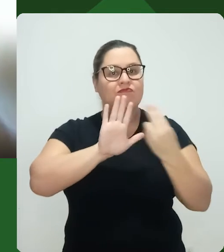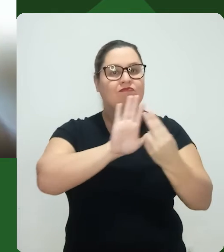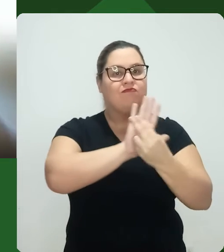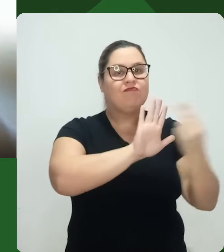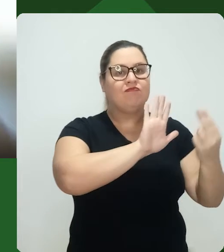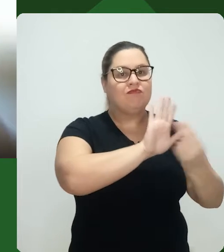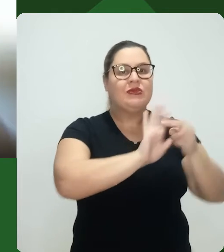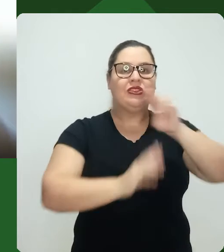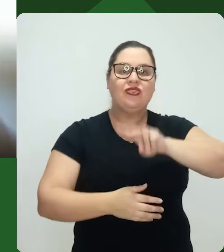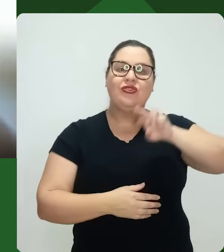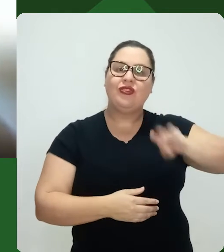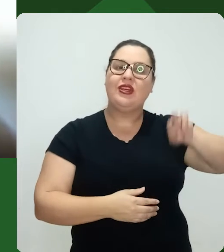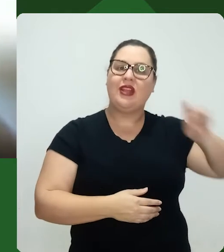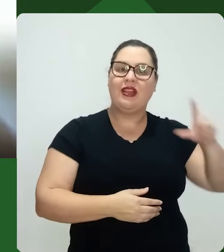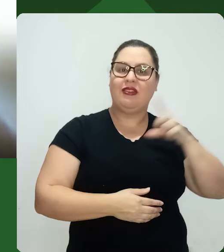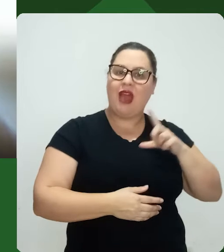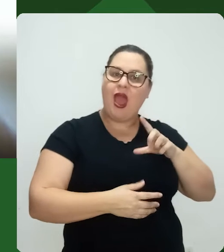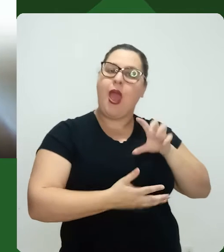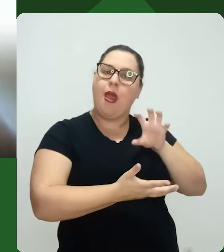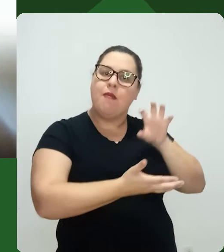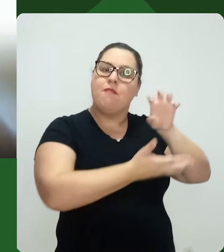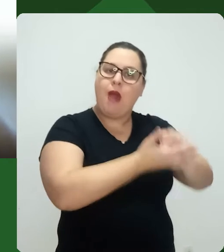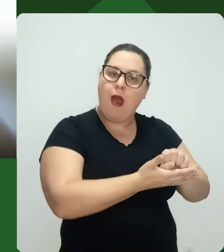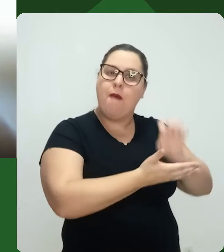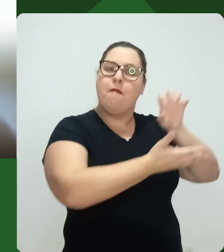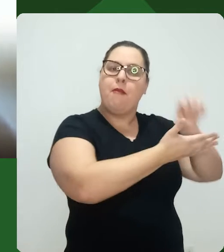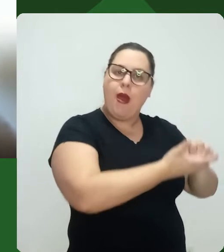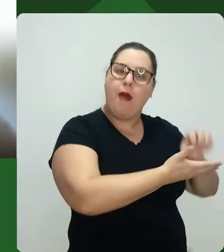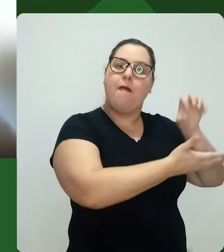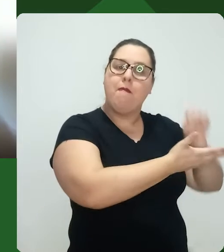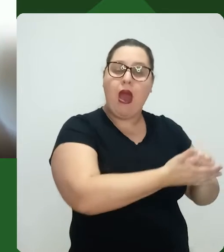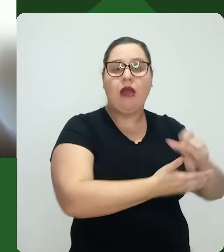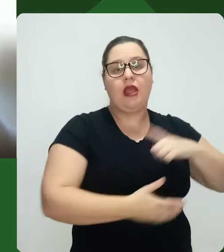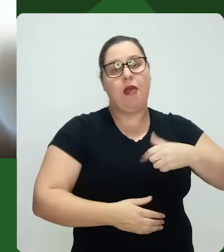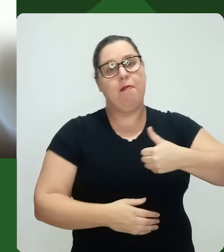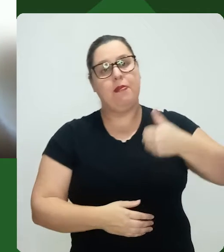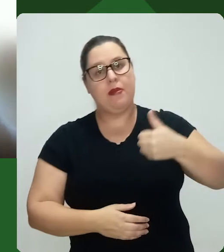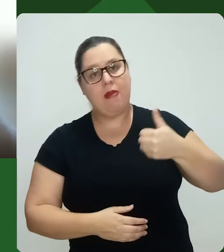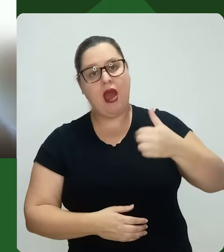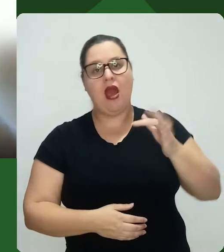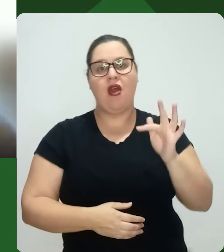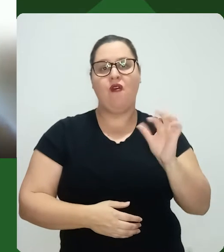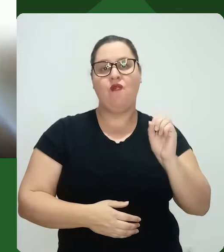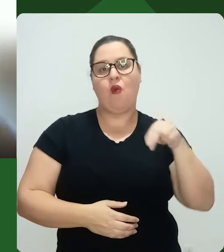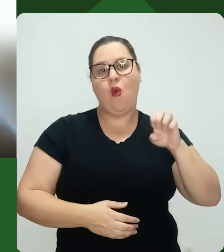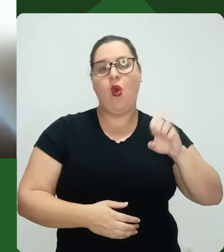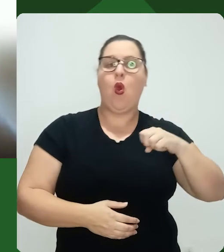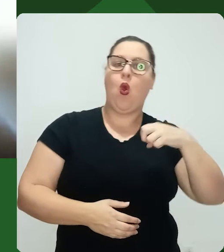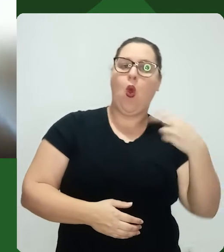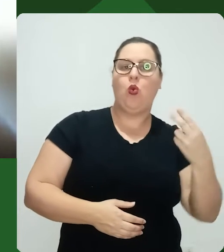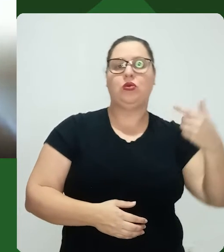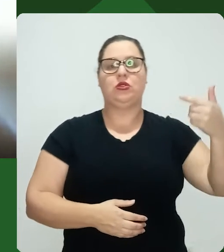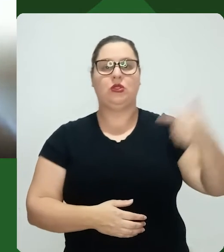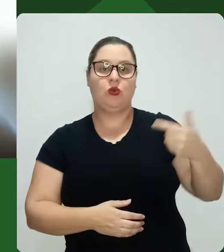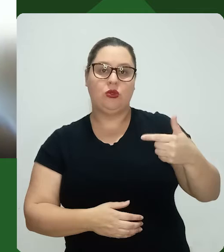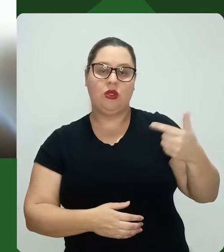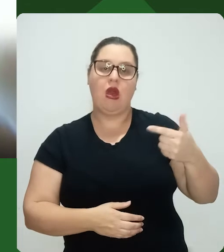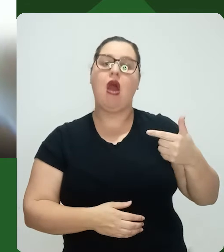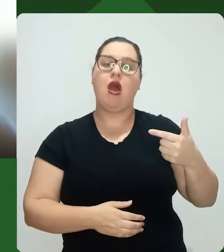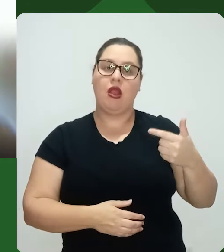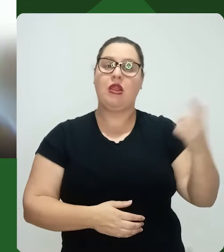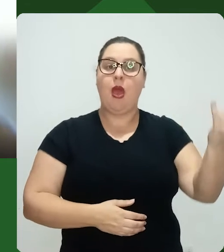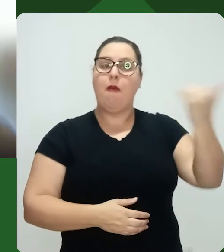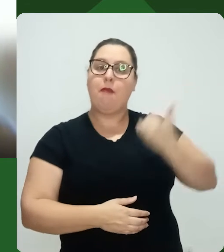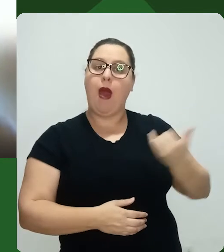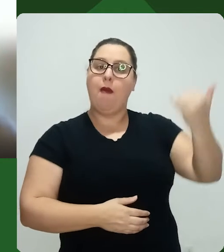o conhecimento autoral de autores, né, de historiadores que vão às fontes históricas, primárias ou secundárias, né? As secundárias